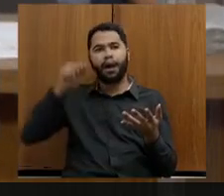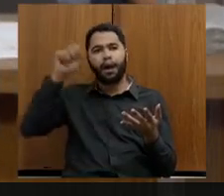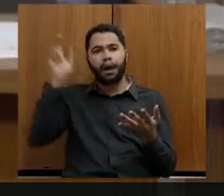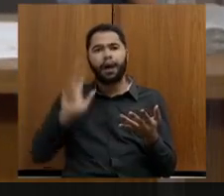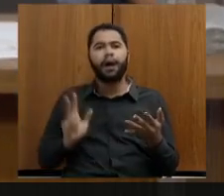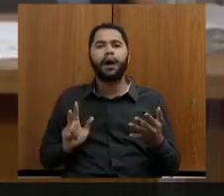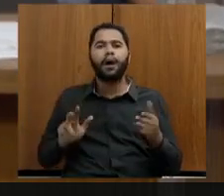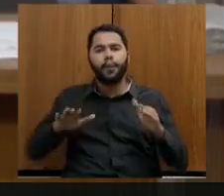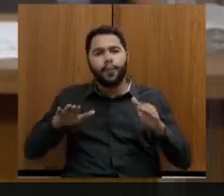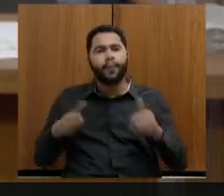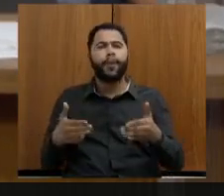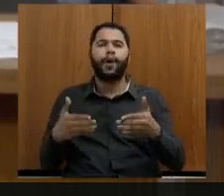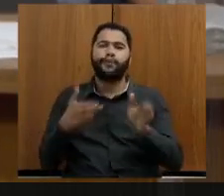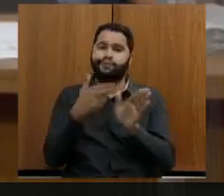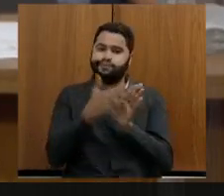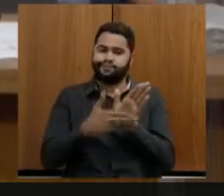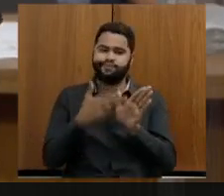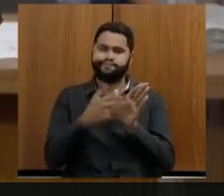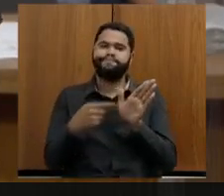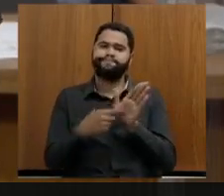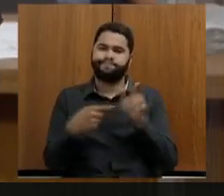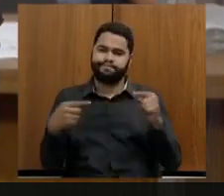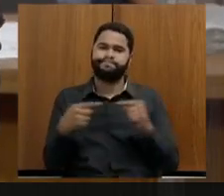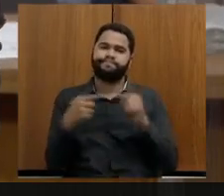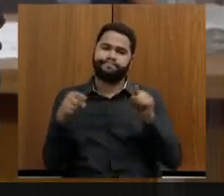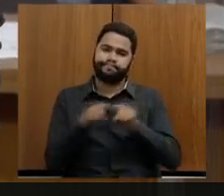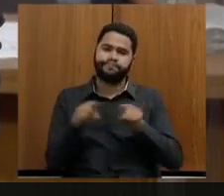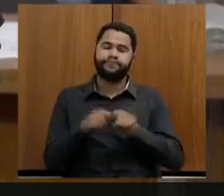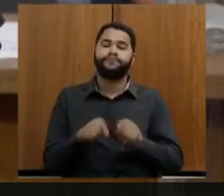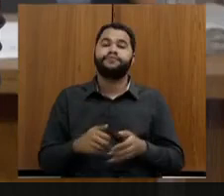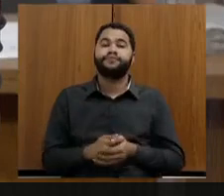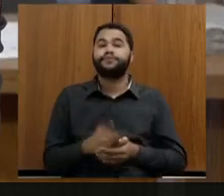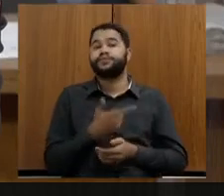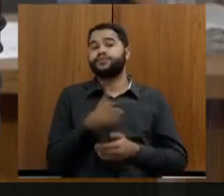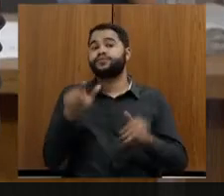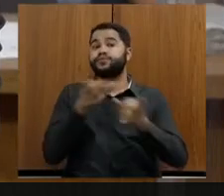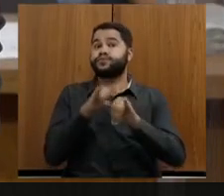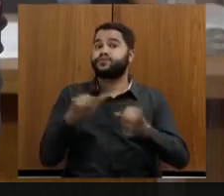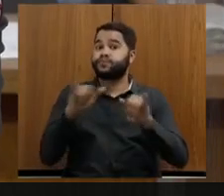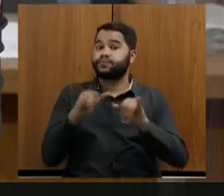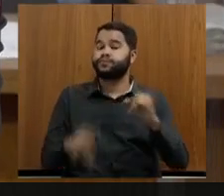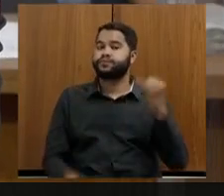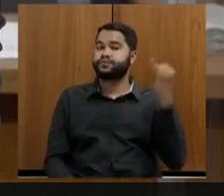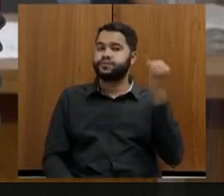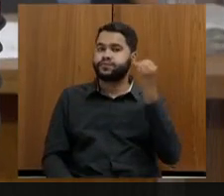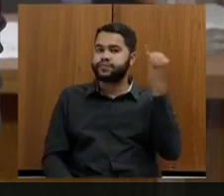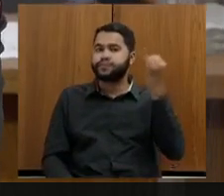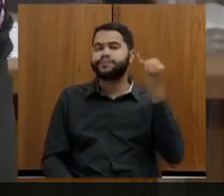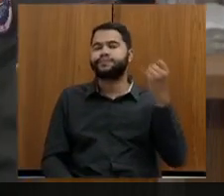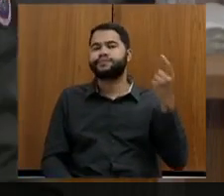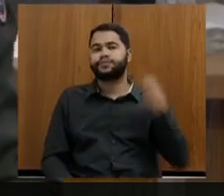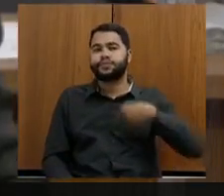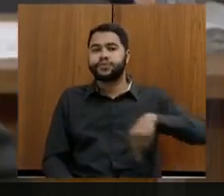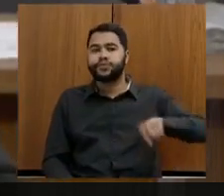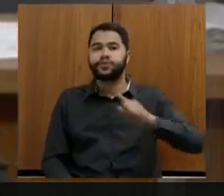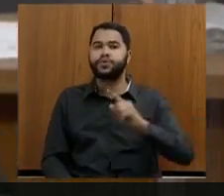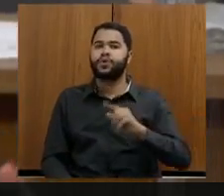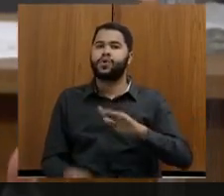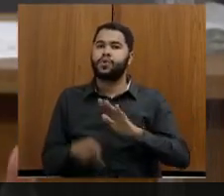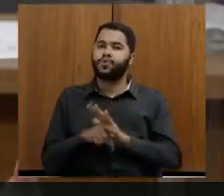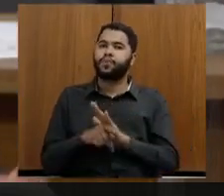envolvendo aí ferrovias a informação importante também nesse nosso